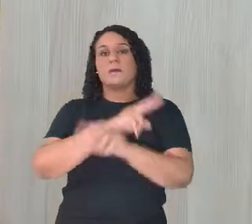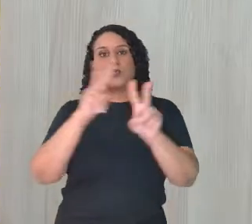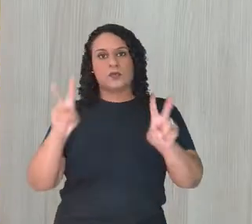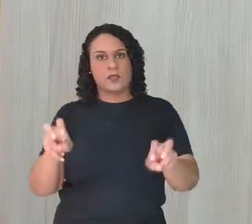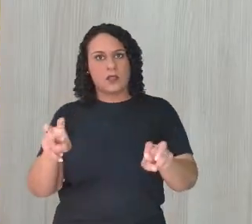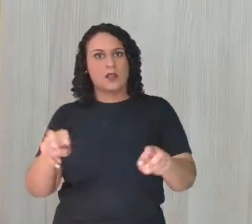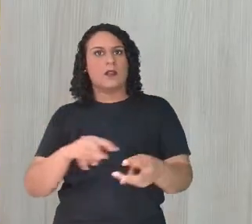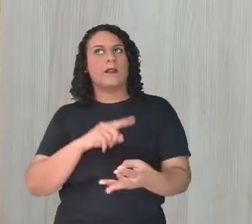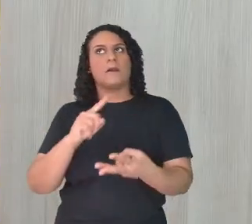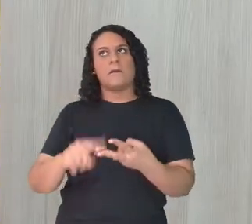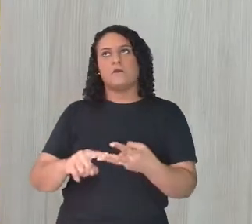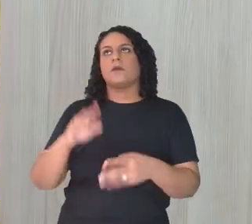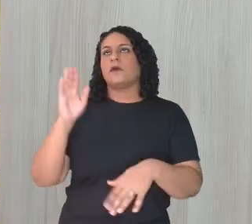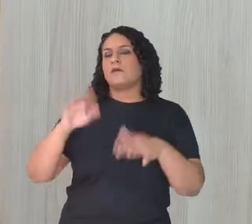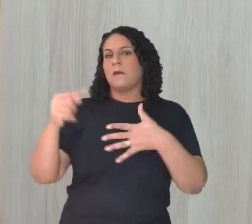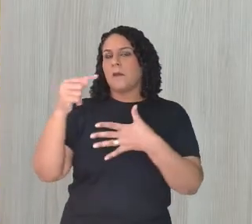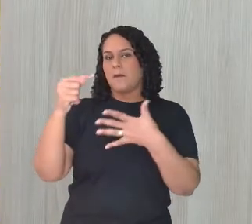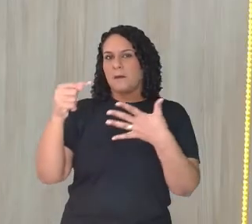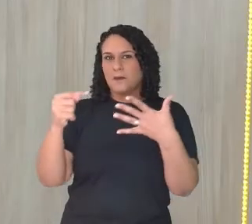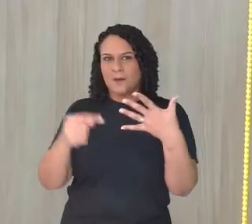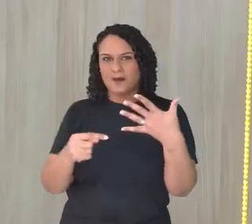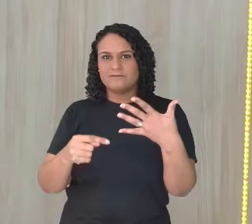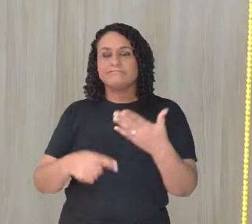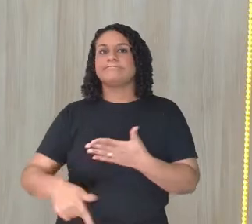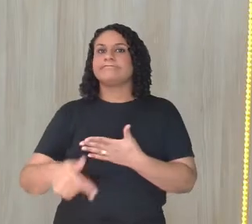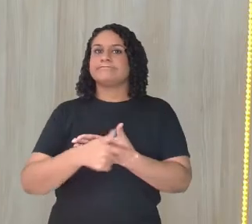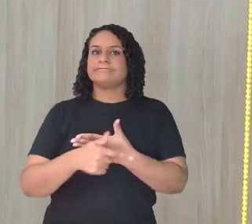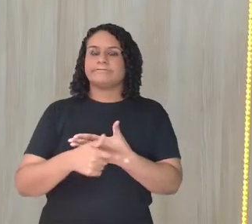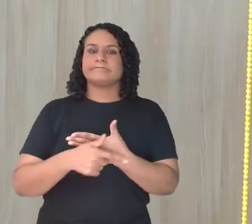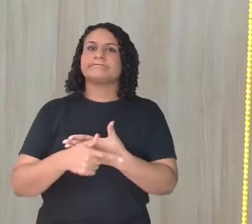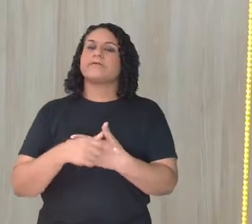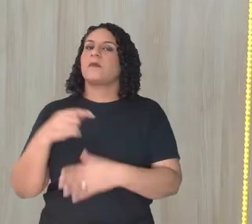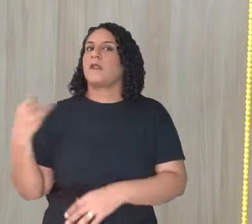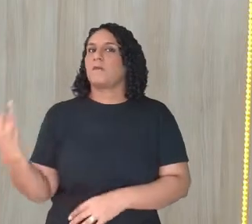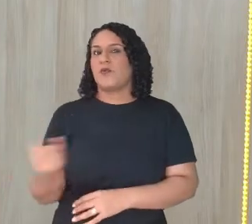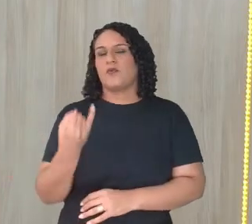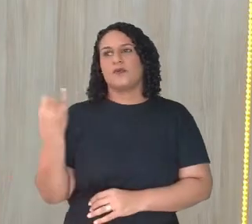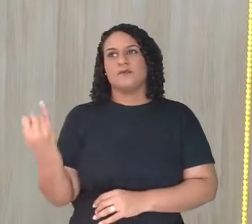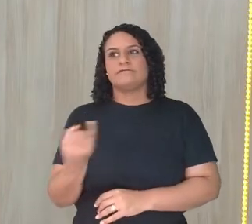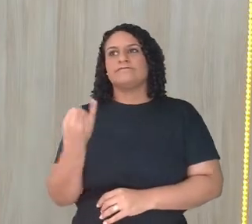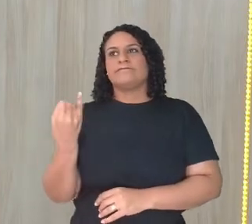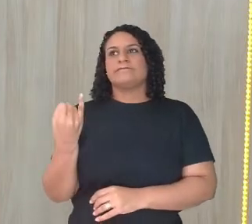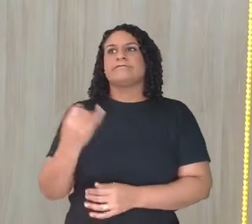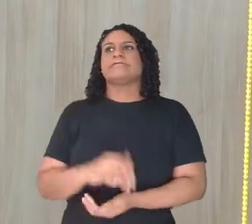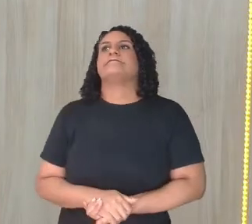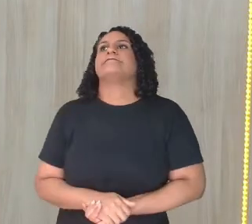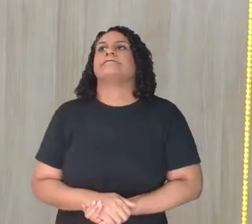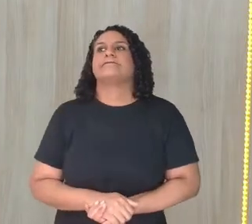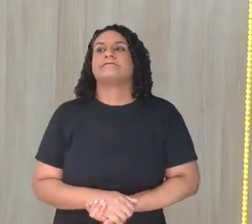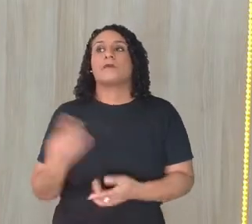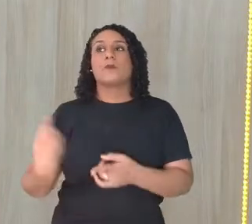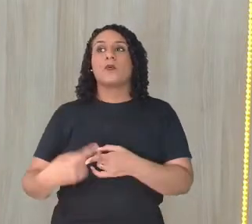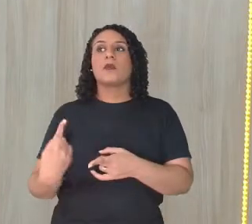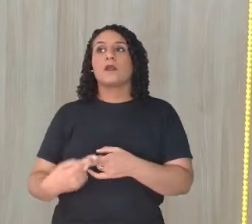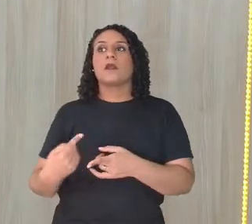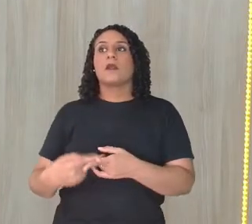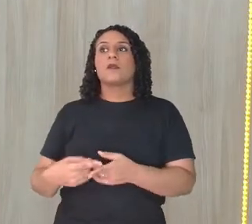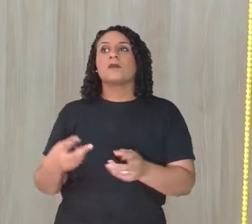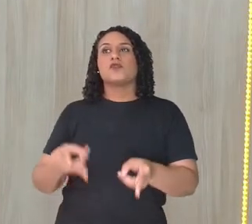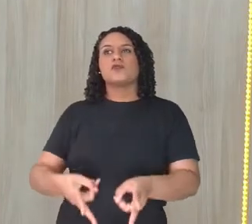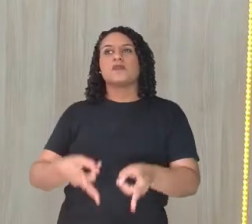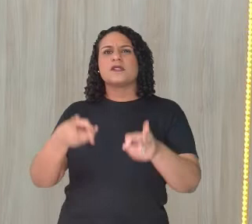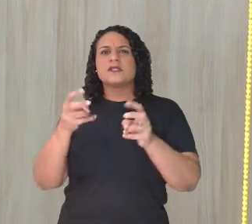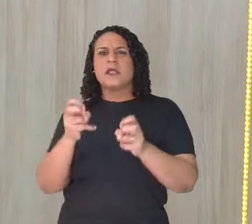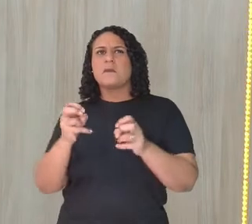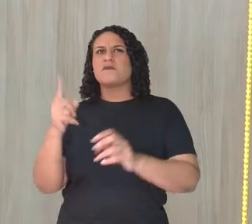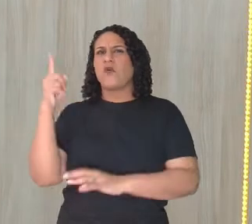faz uma simulação, né? Exatamente. Então, a função dele é muito importante. Porque quando ele diz aqui, ó, quando a gente percebe que